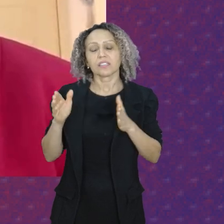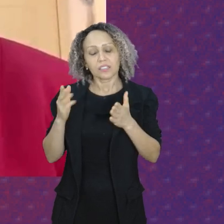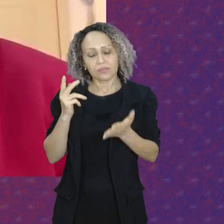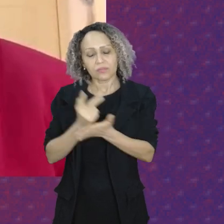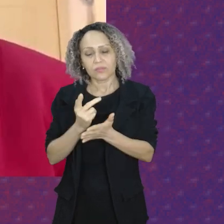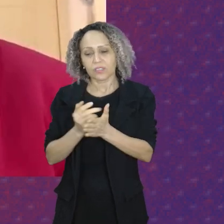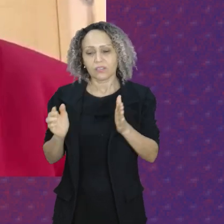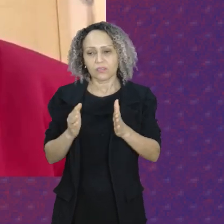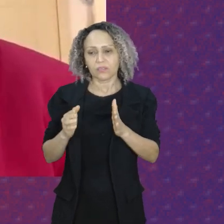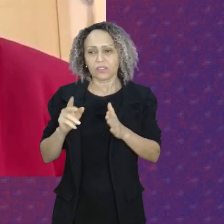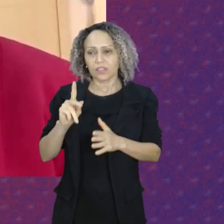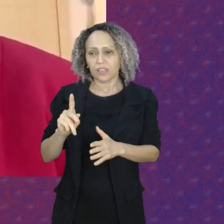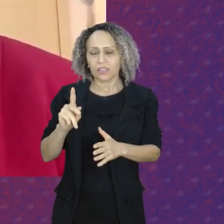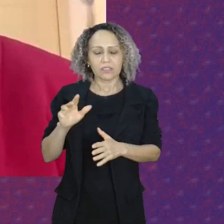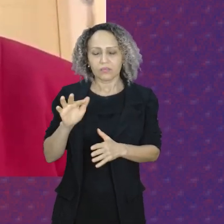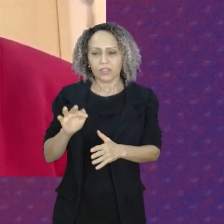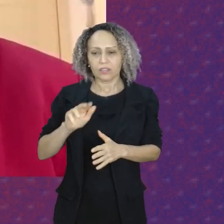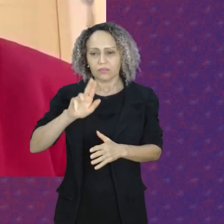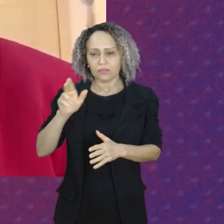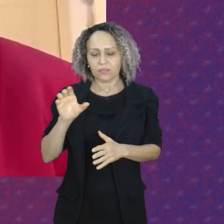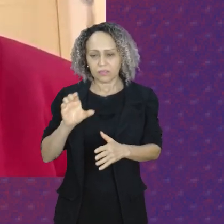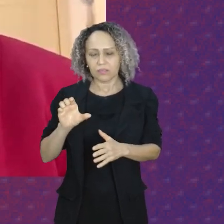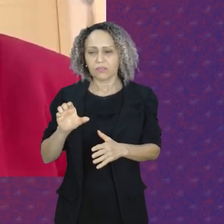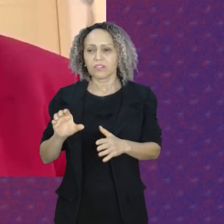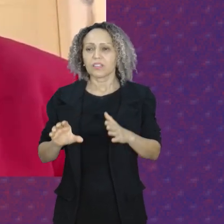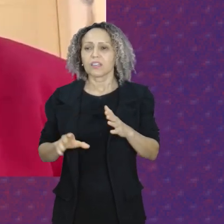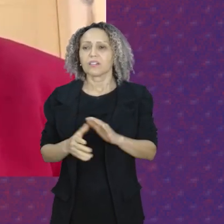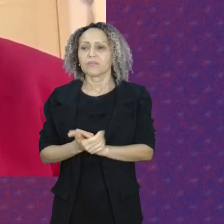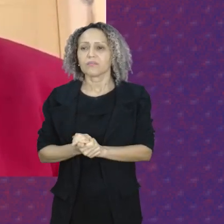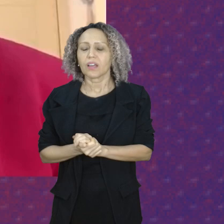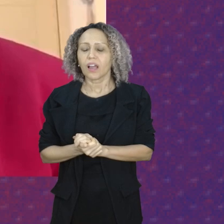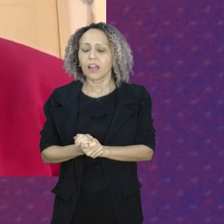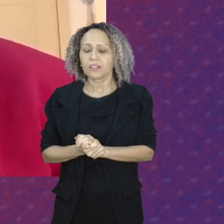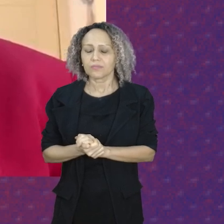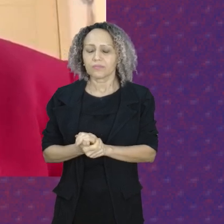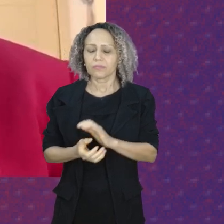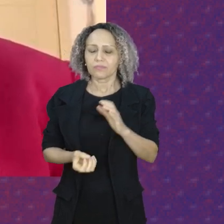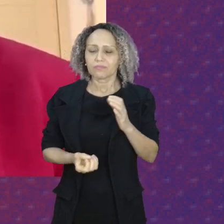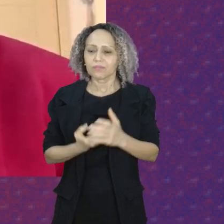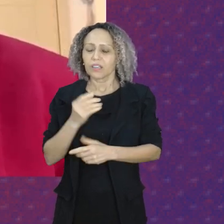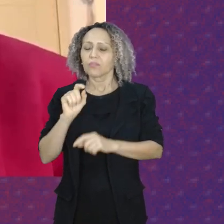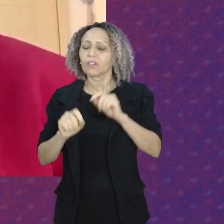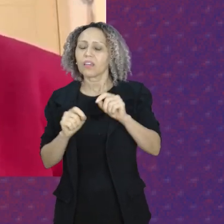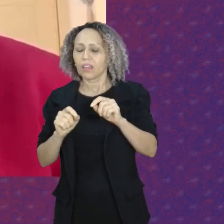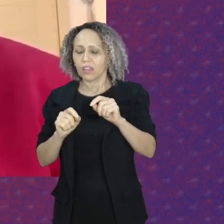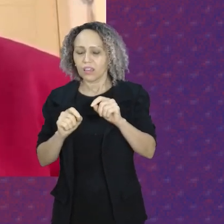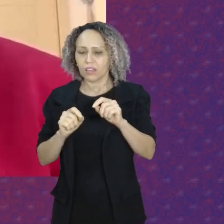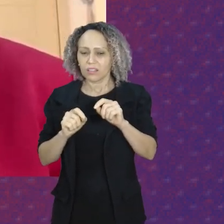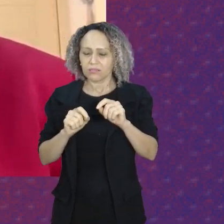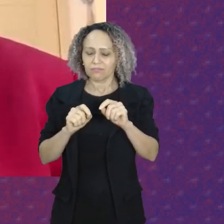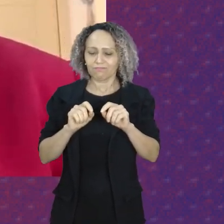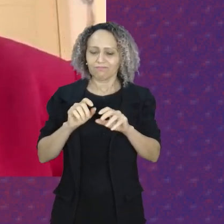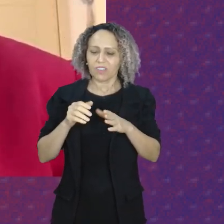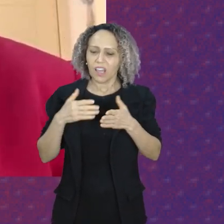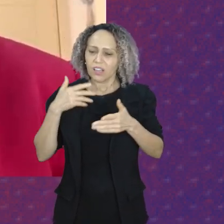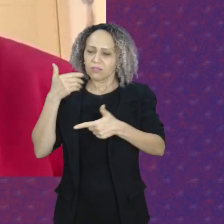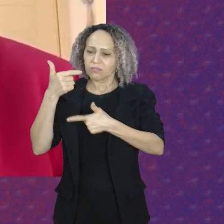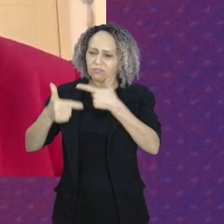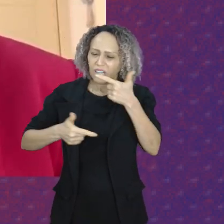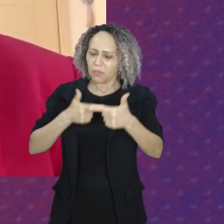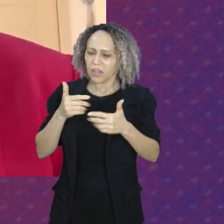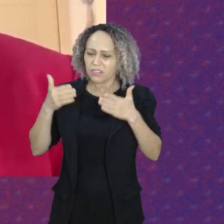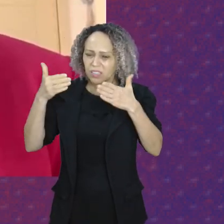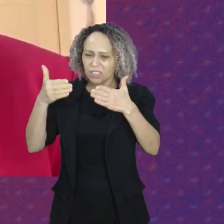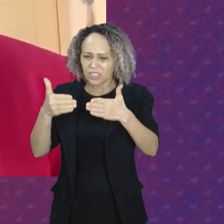com o PNDH2, né, que incorporou ações específicas para os direitos econômicos, sociais e